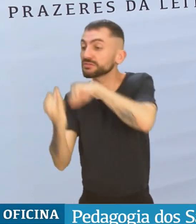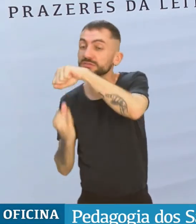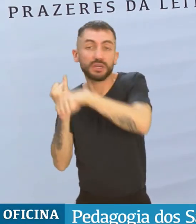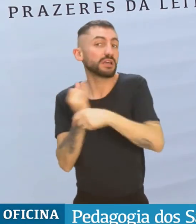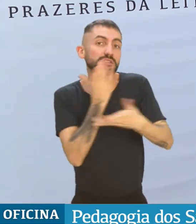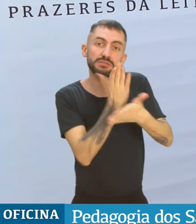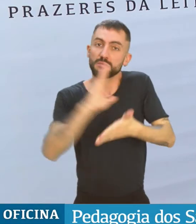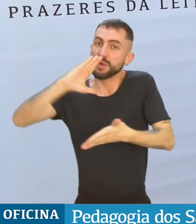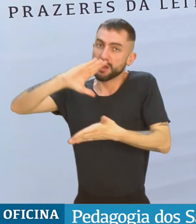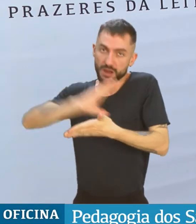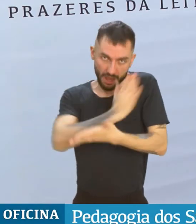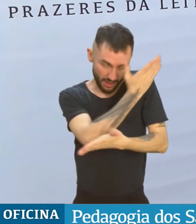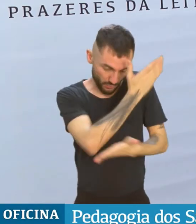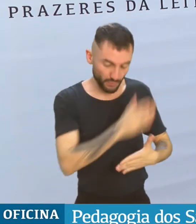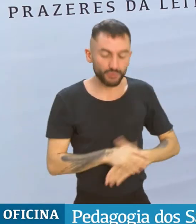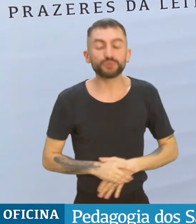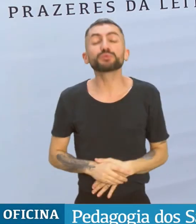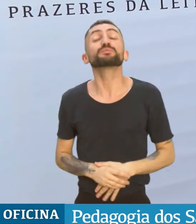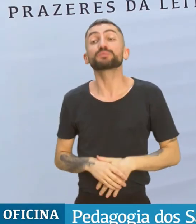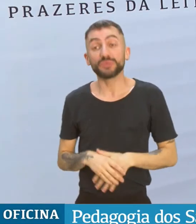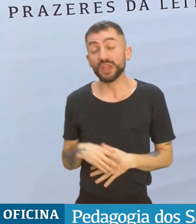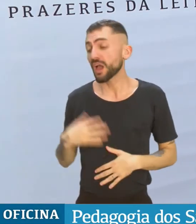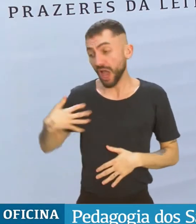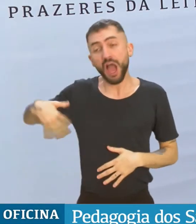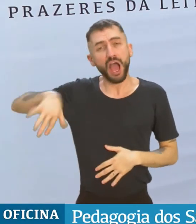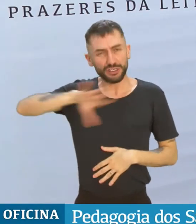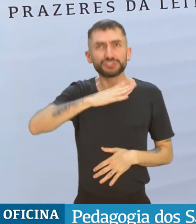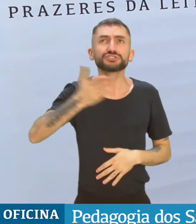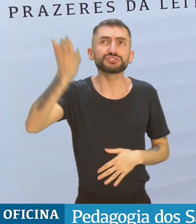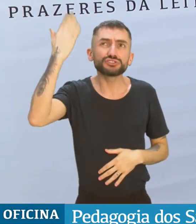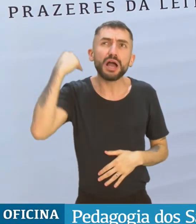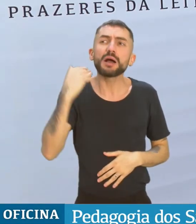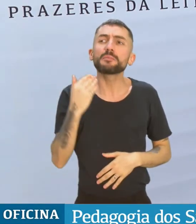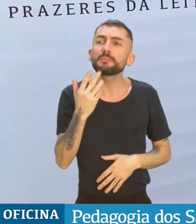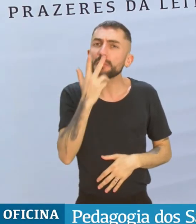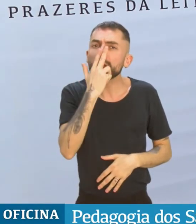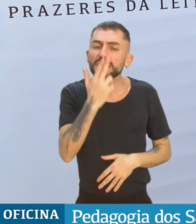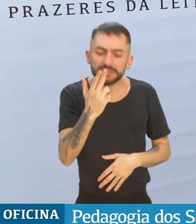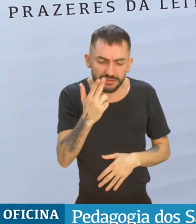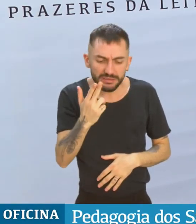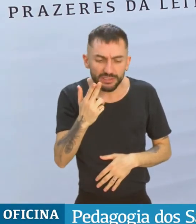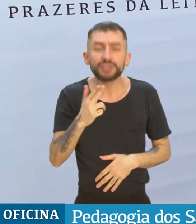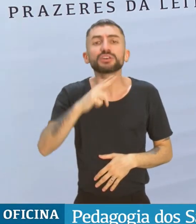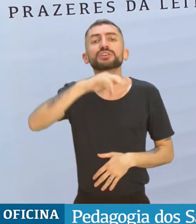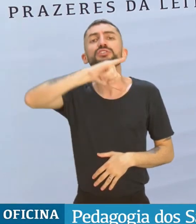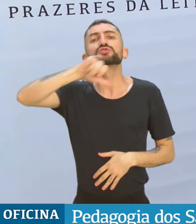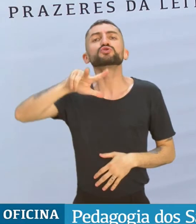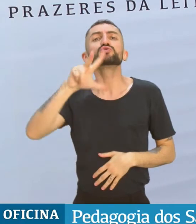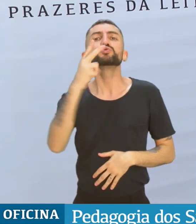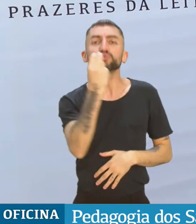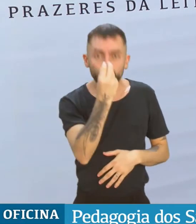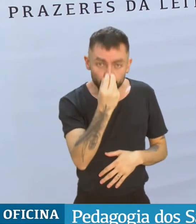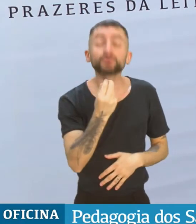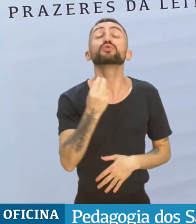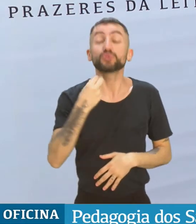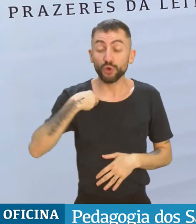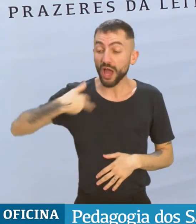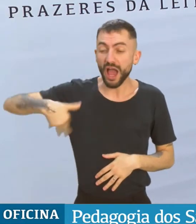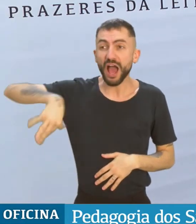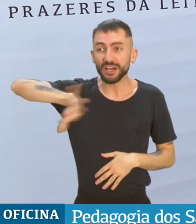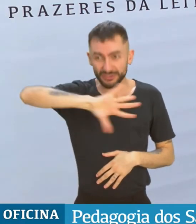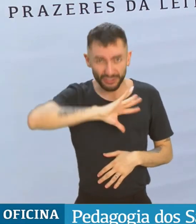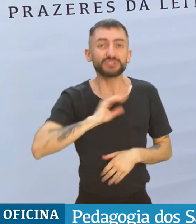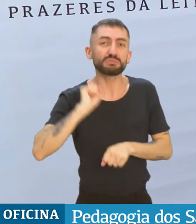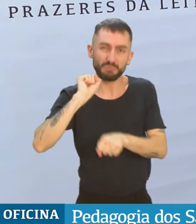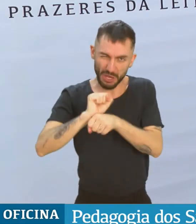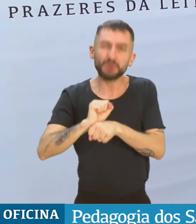fazer o sarau. A gente já fez desde agora, do começo de julho, a gente teve um período de um